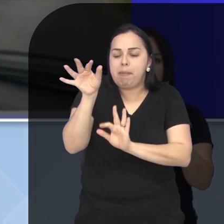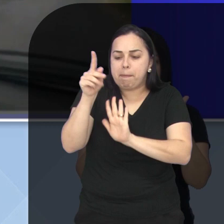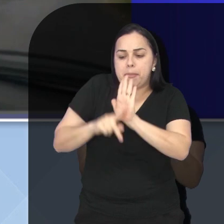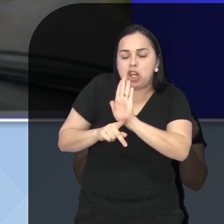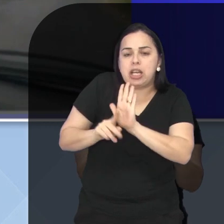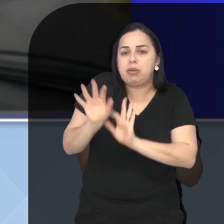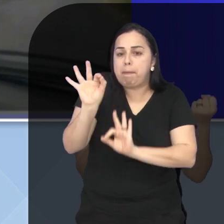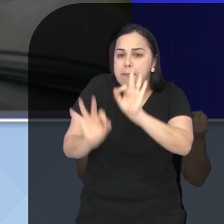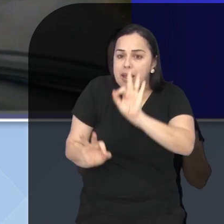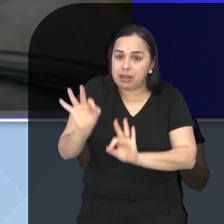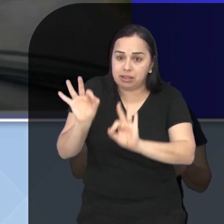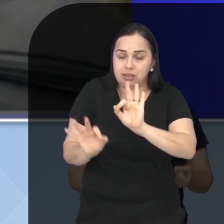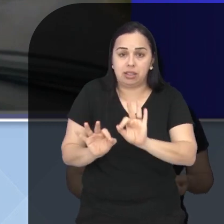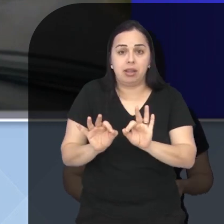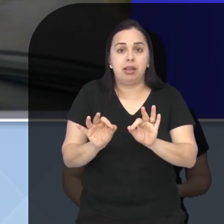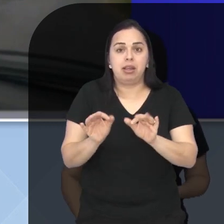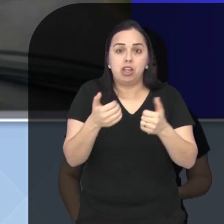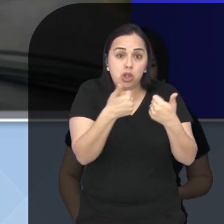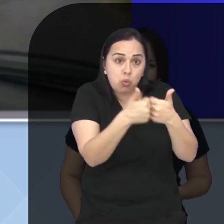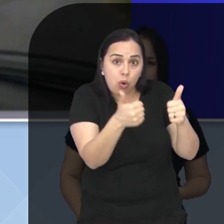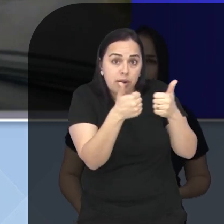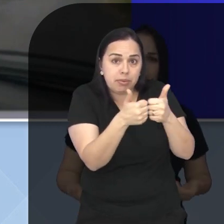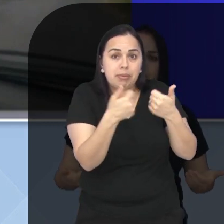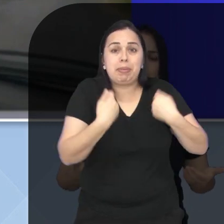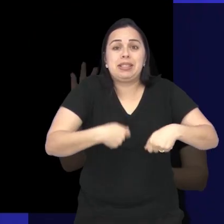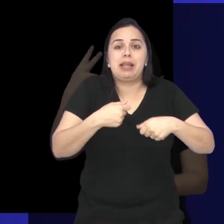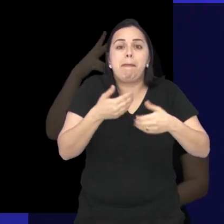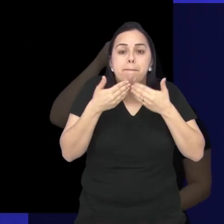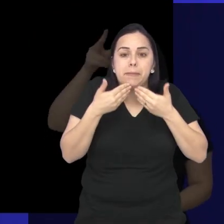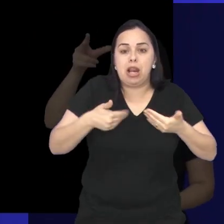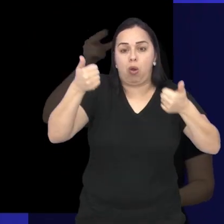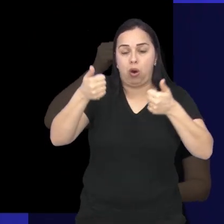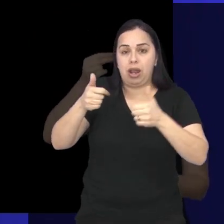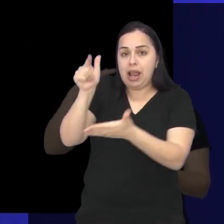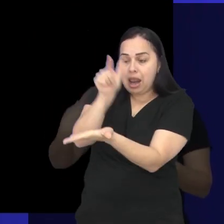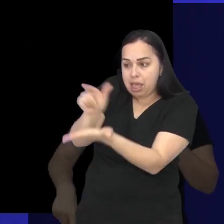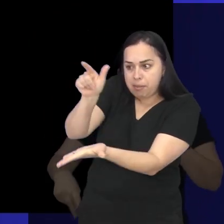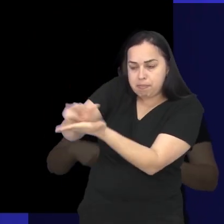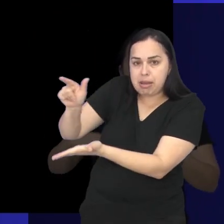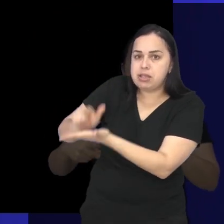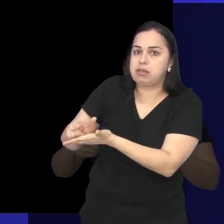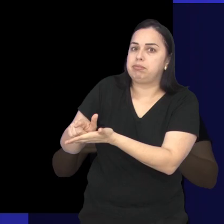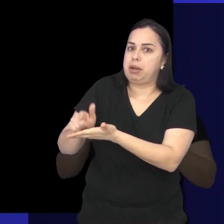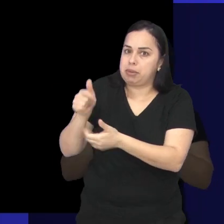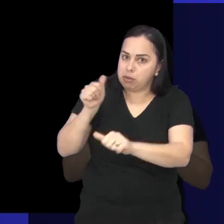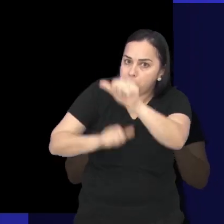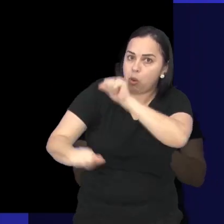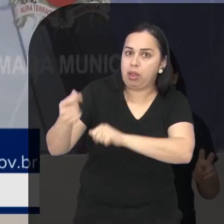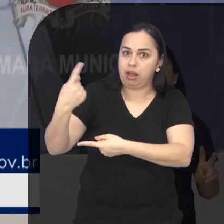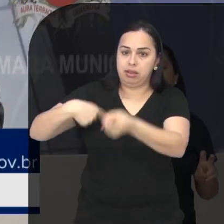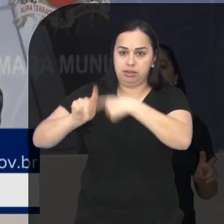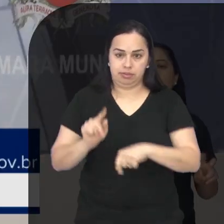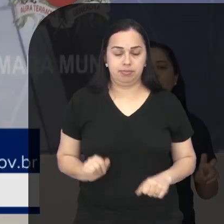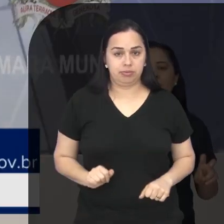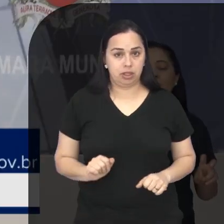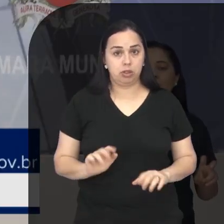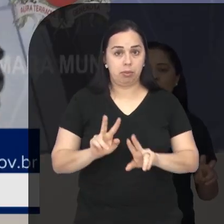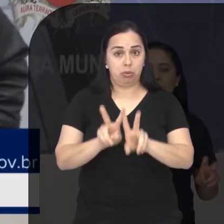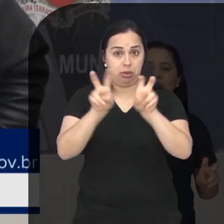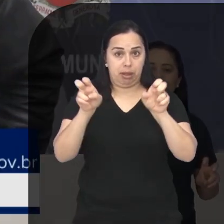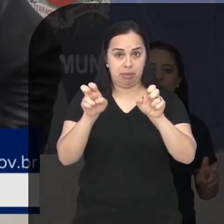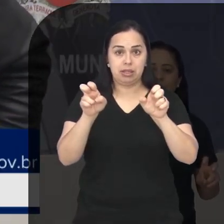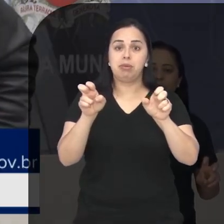projetos. A vereadora ainda pediu melhorias no transporte público, manutenção pública e limpeza urbana. E o tema